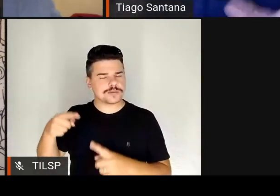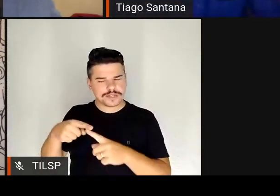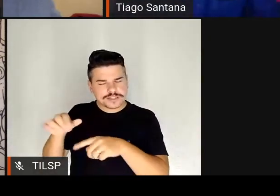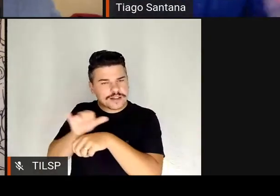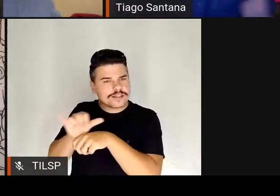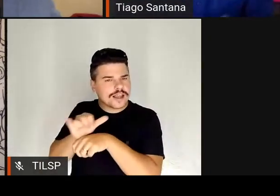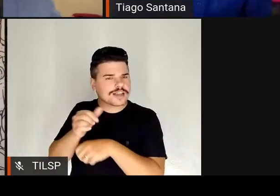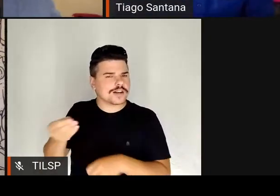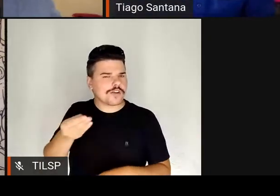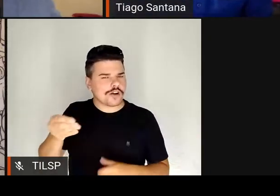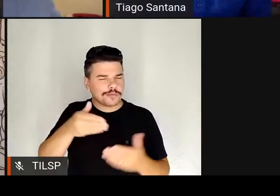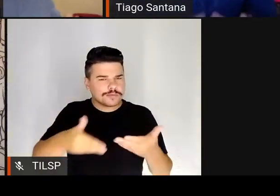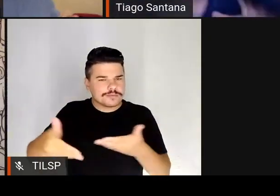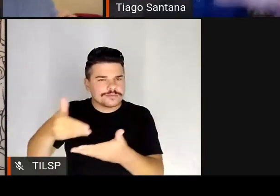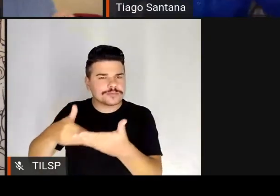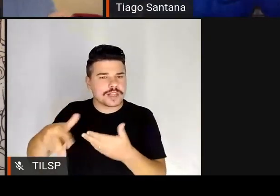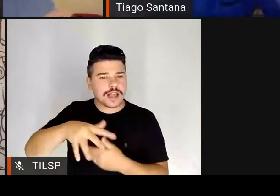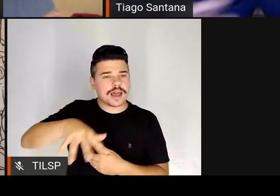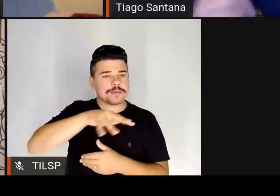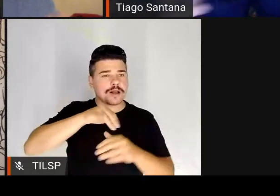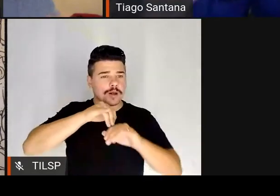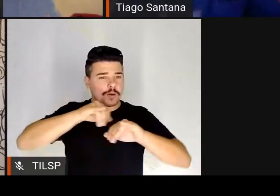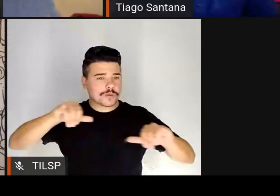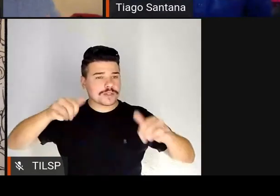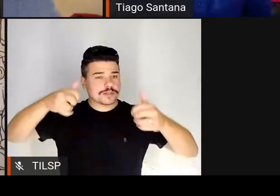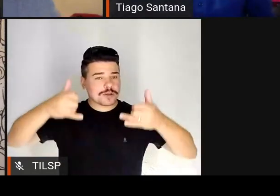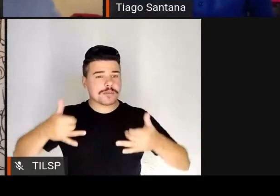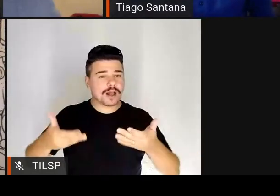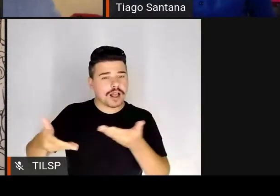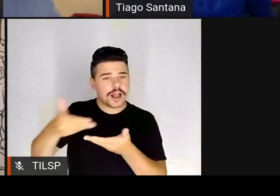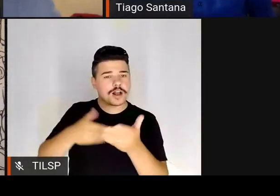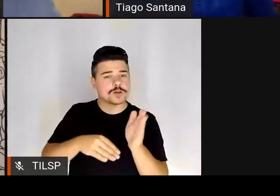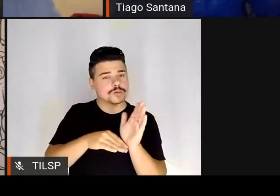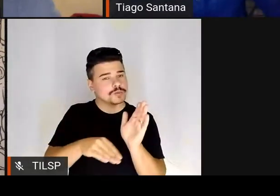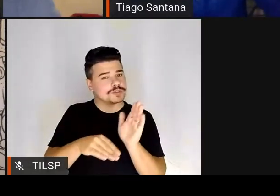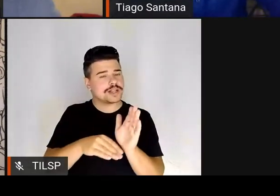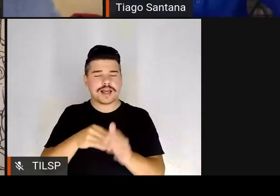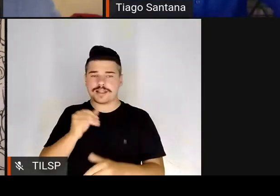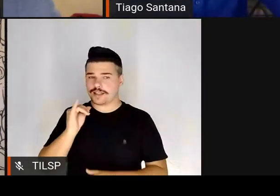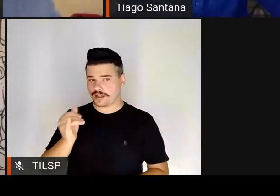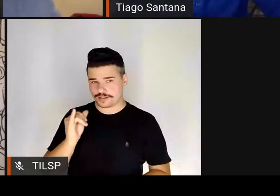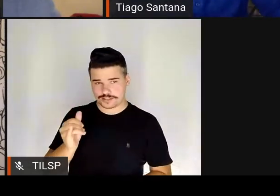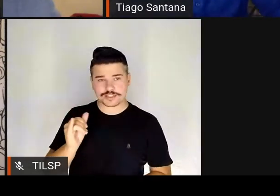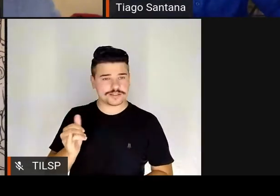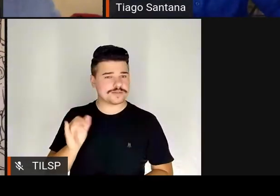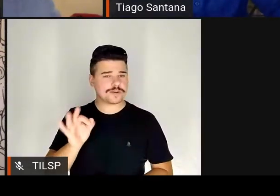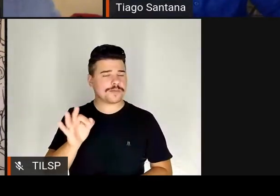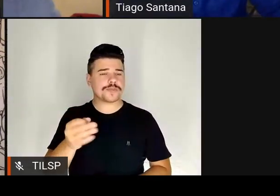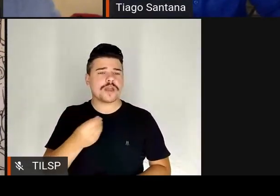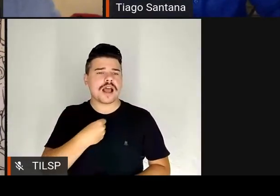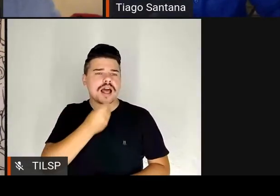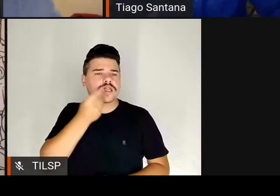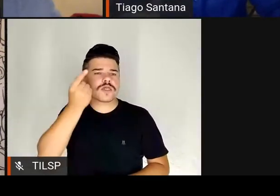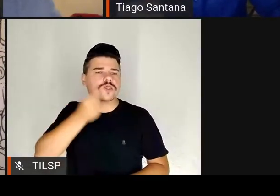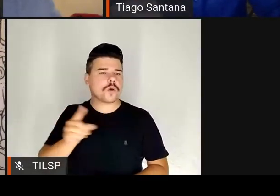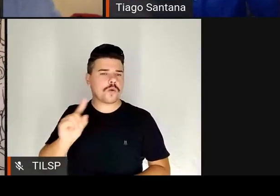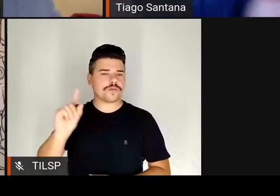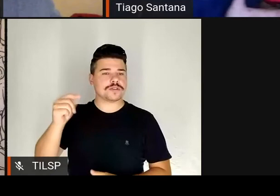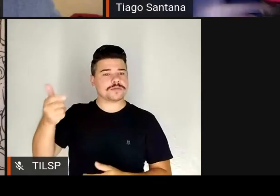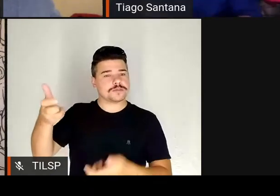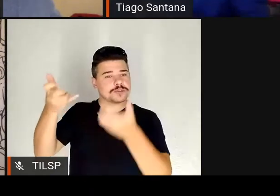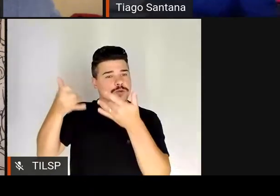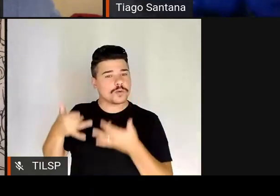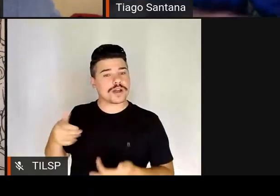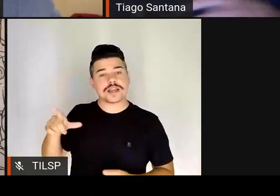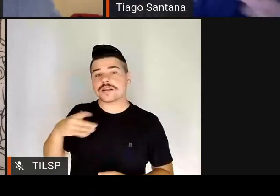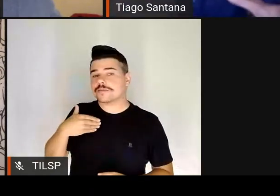de uma paginação para contar, né? Para ajudar a narrativa. Não é à toa que você mesmo me contou, Sérgio, que ele mesmo pediu para